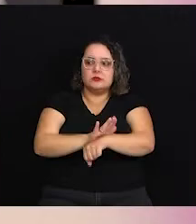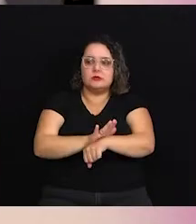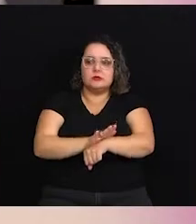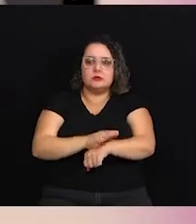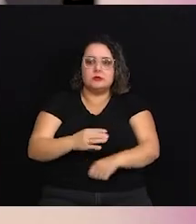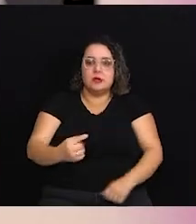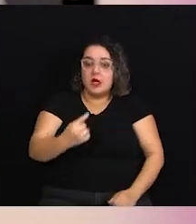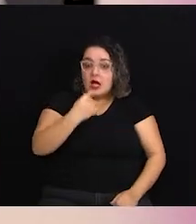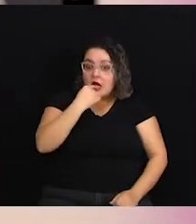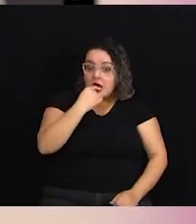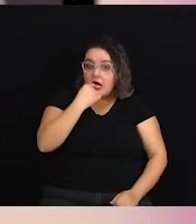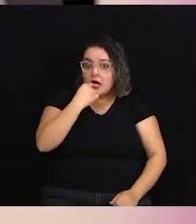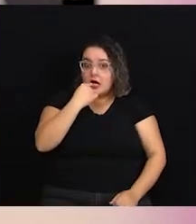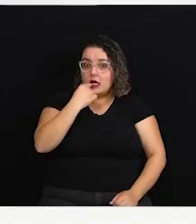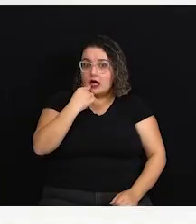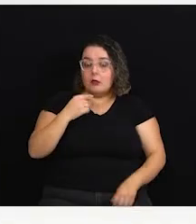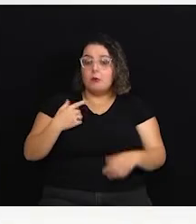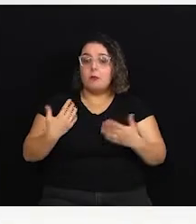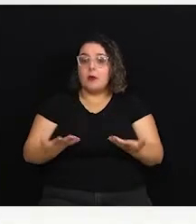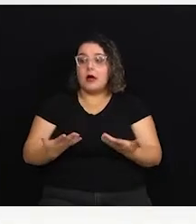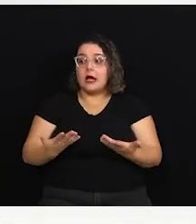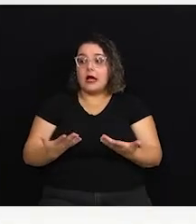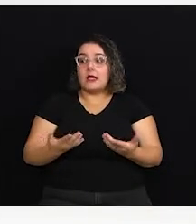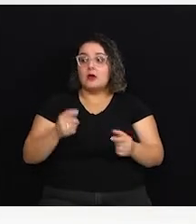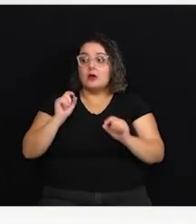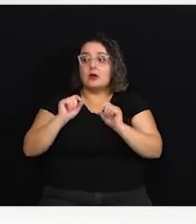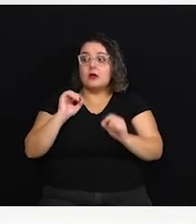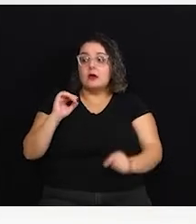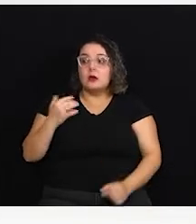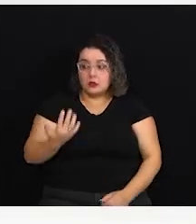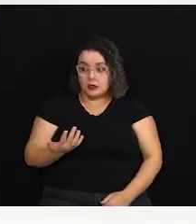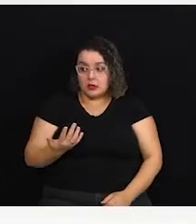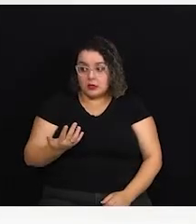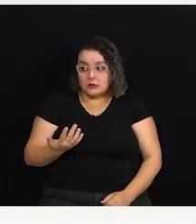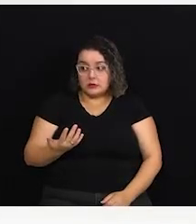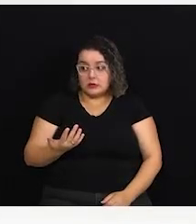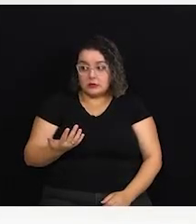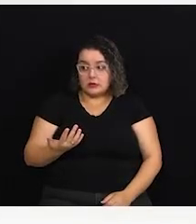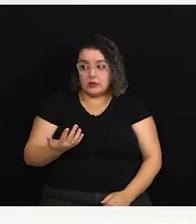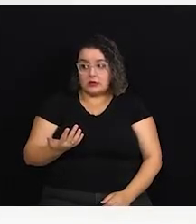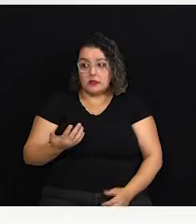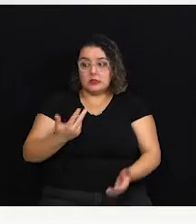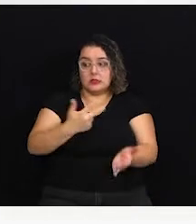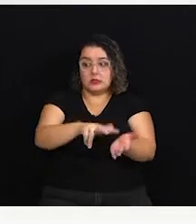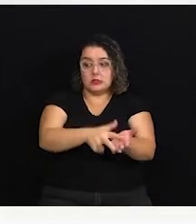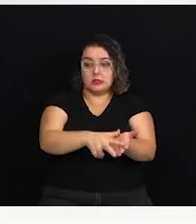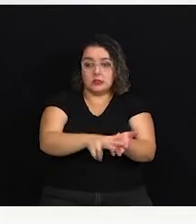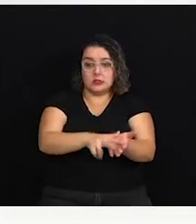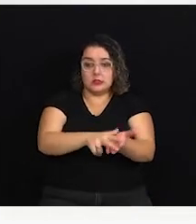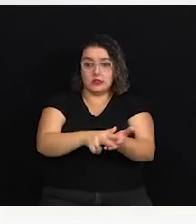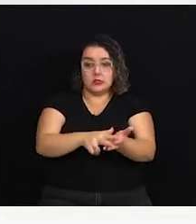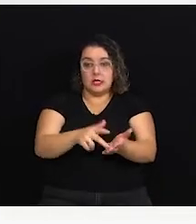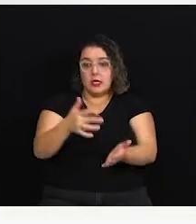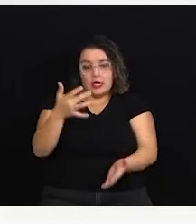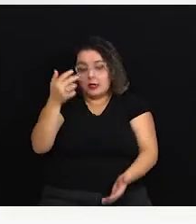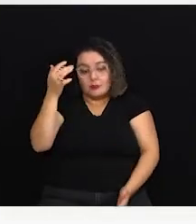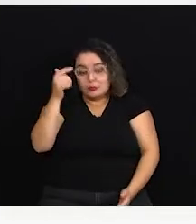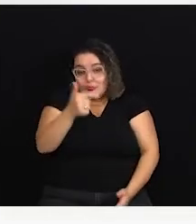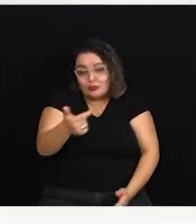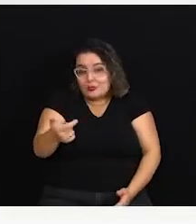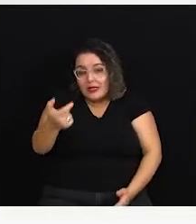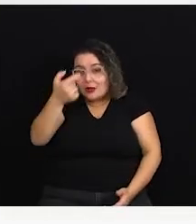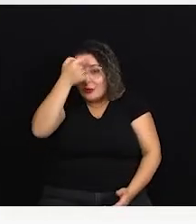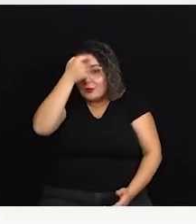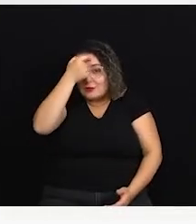colocar o dedo na boca da pessoa e essa pessoa né que tá tendo crise e ela está inconsciente